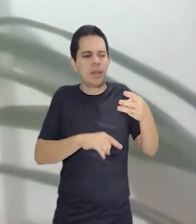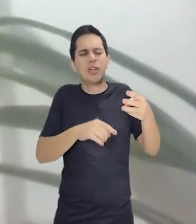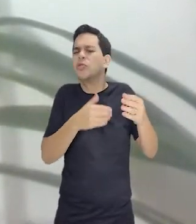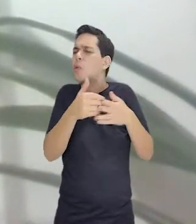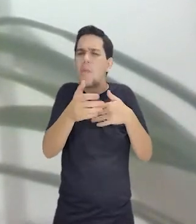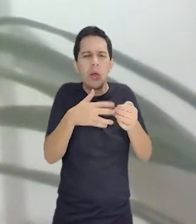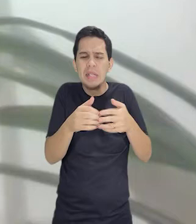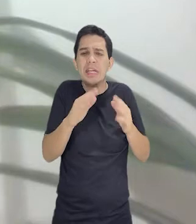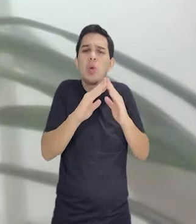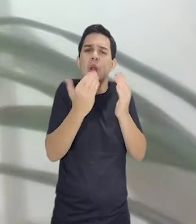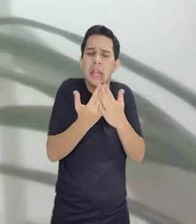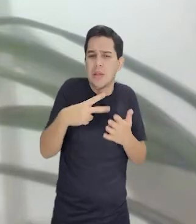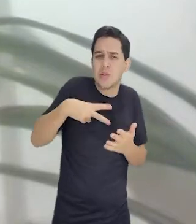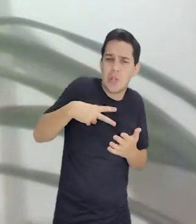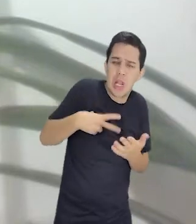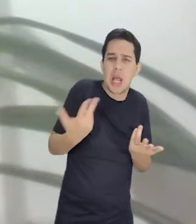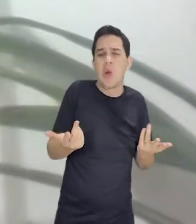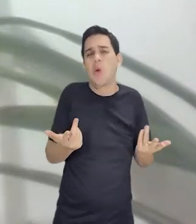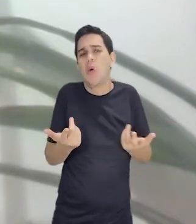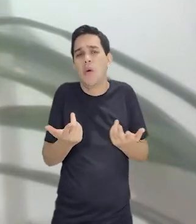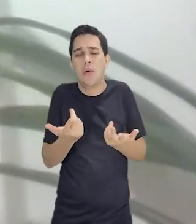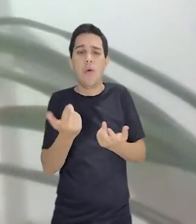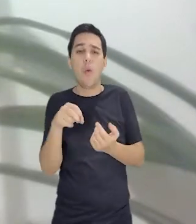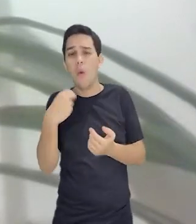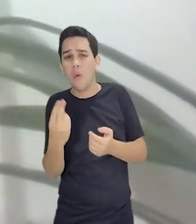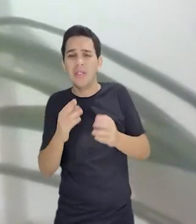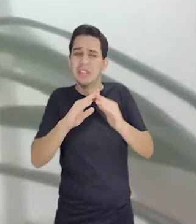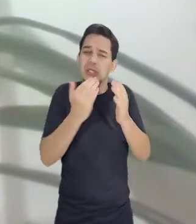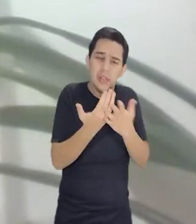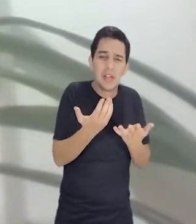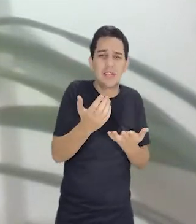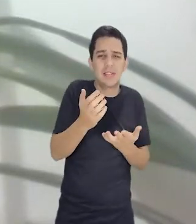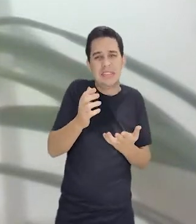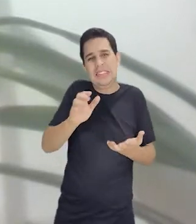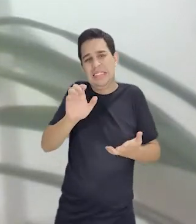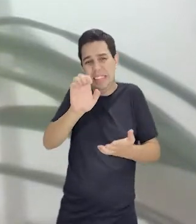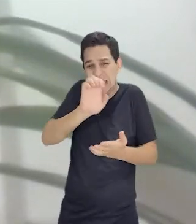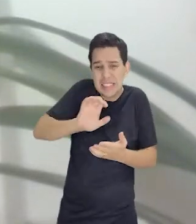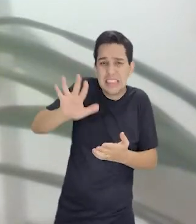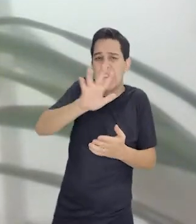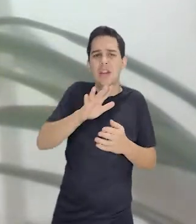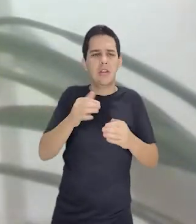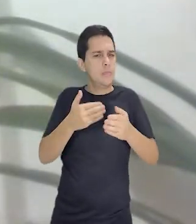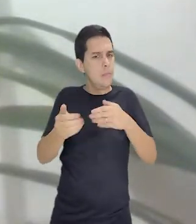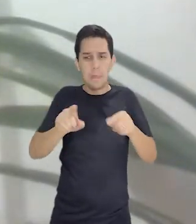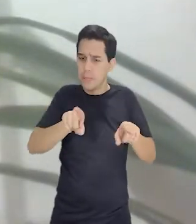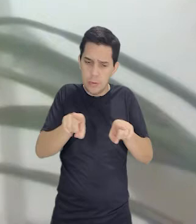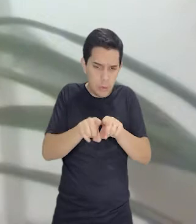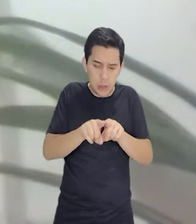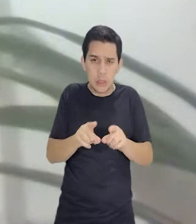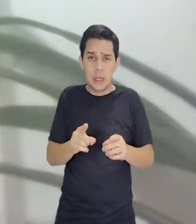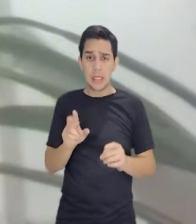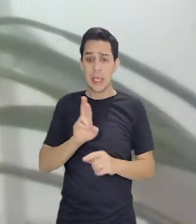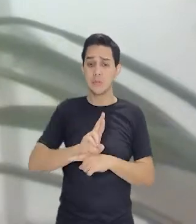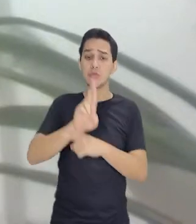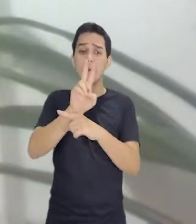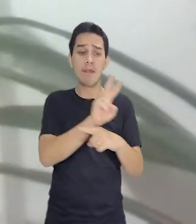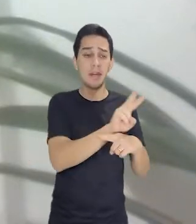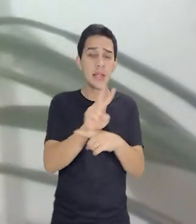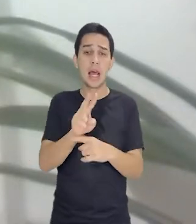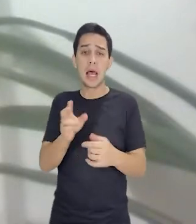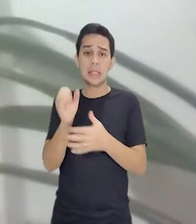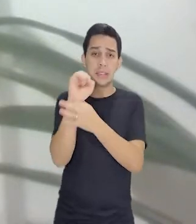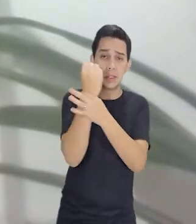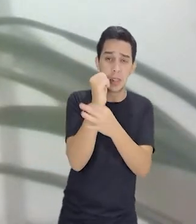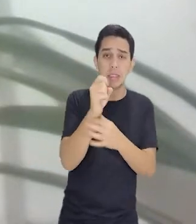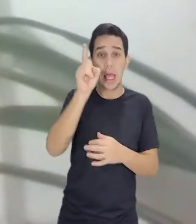para liberar essas atividades econômicas é da autoridade sanitária municipal. Então, a gente vem trabalhando com os municípios